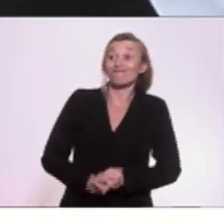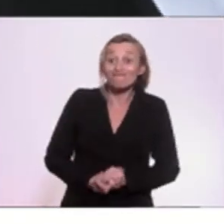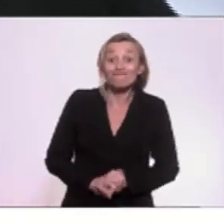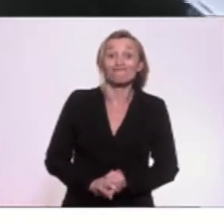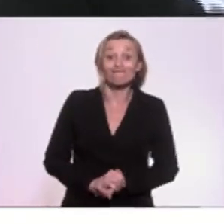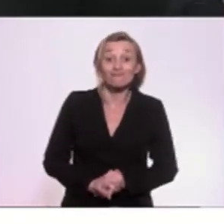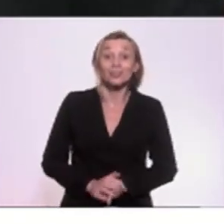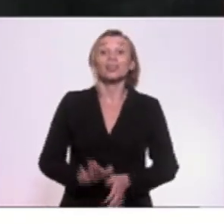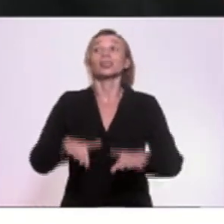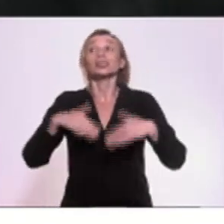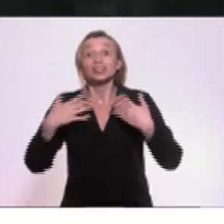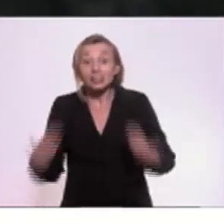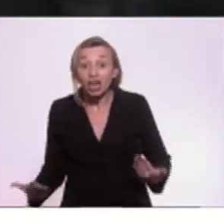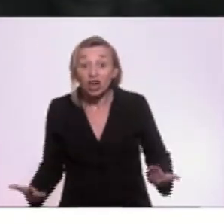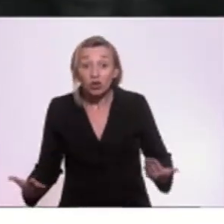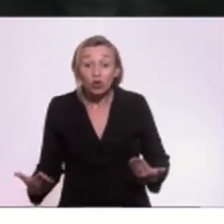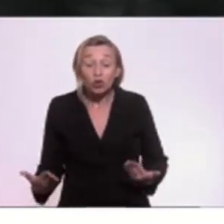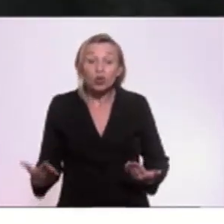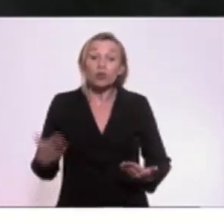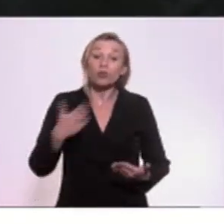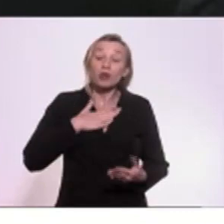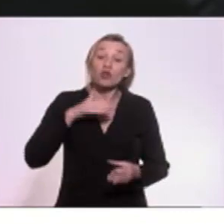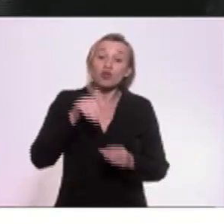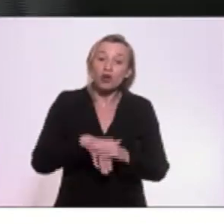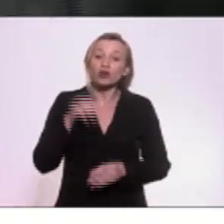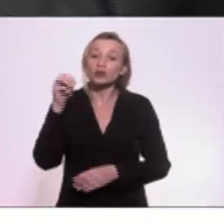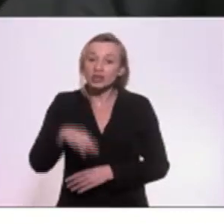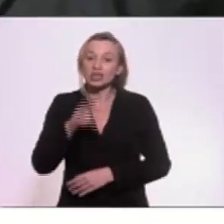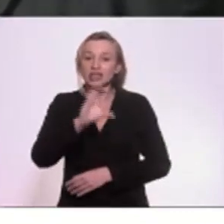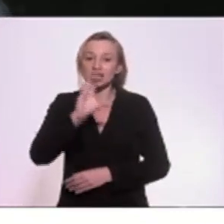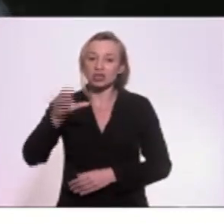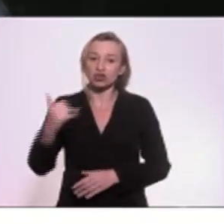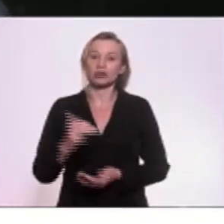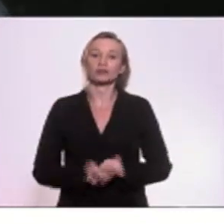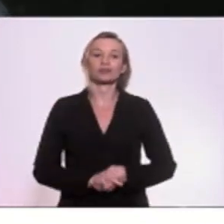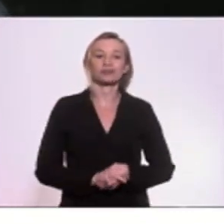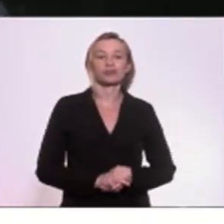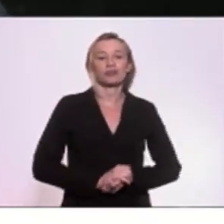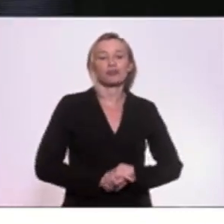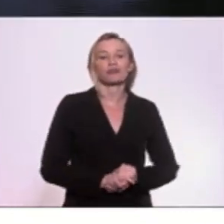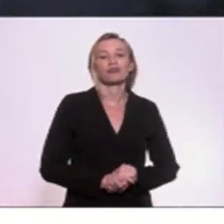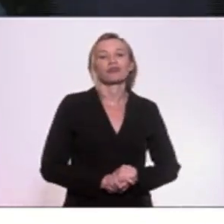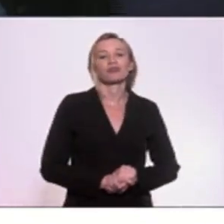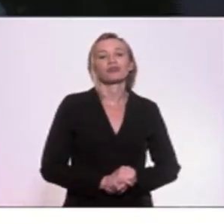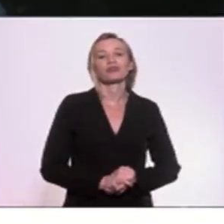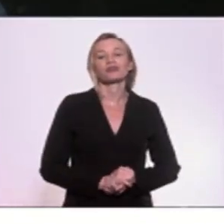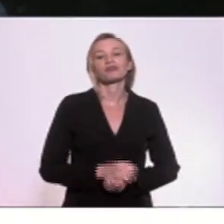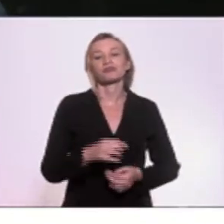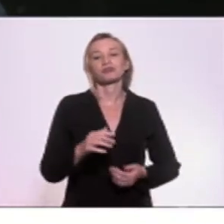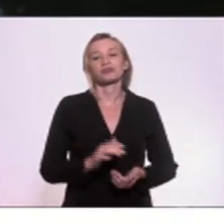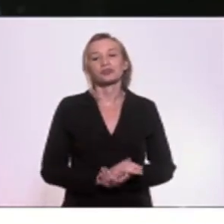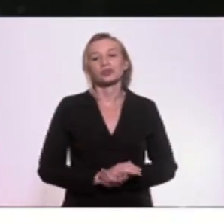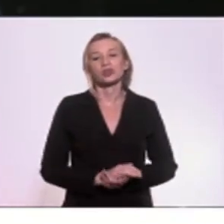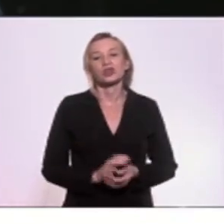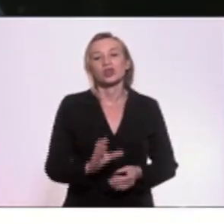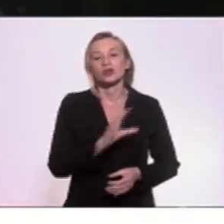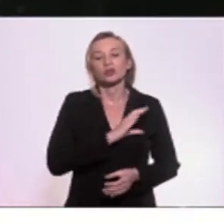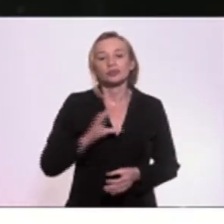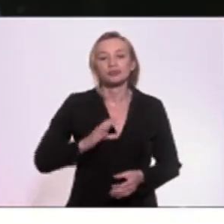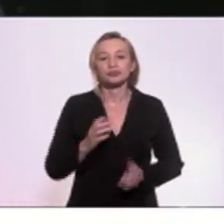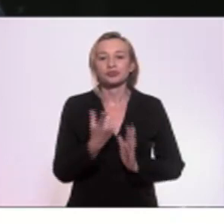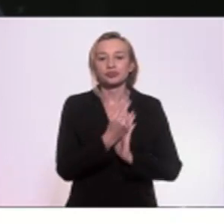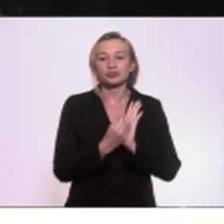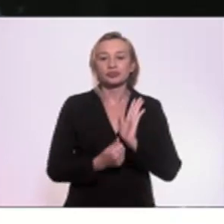Então, meu parecer, meu voto é favorável ao CCJ. Com os pareceres emitidos pela Comissão de Orçamento,